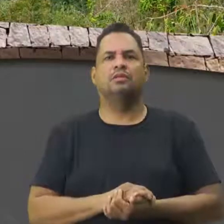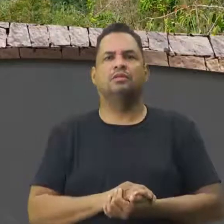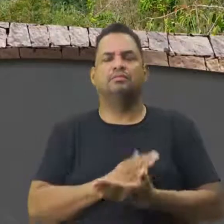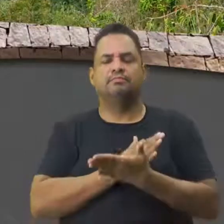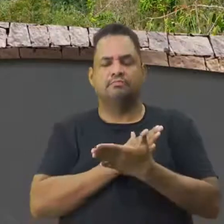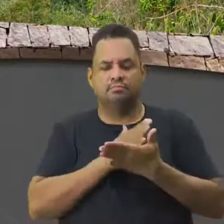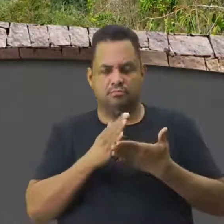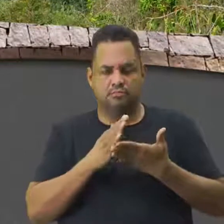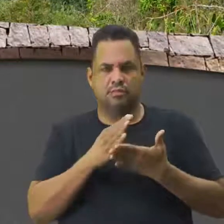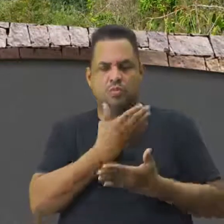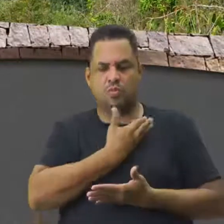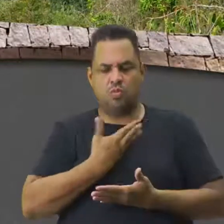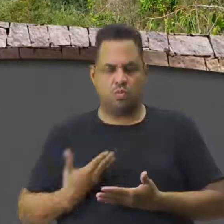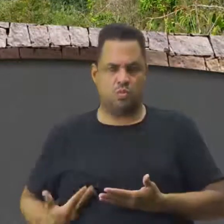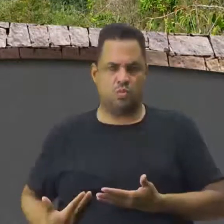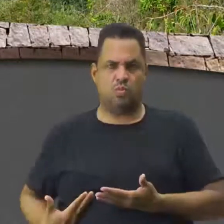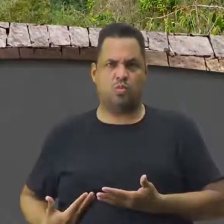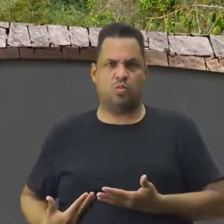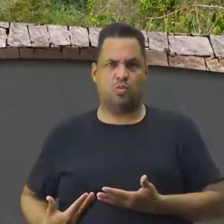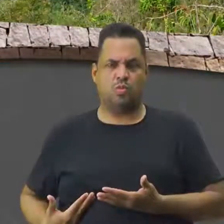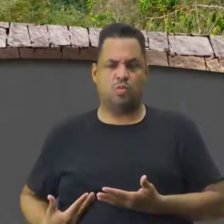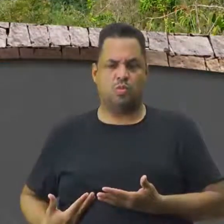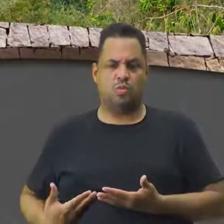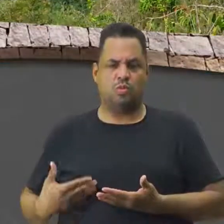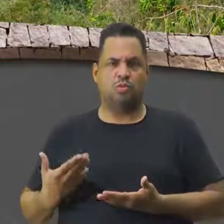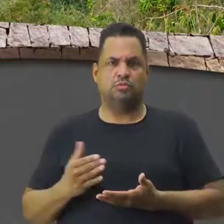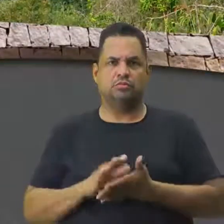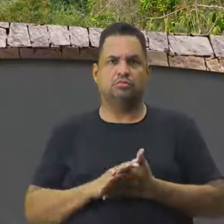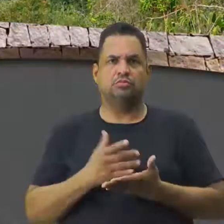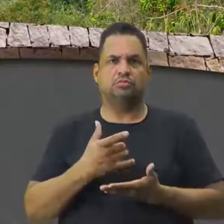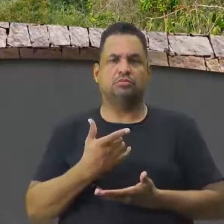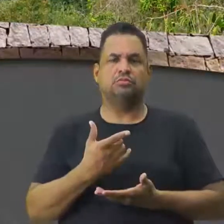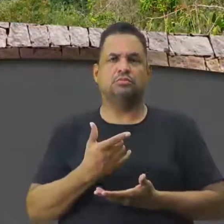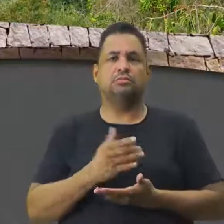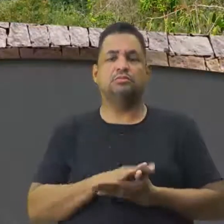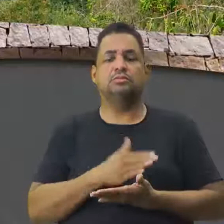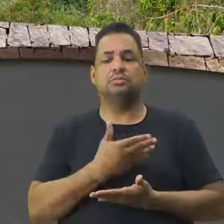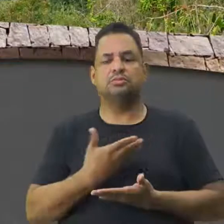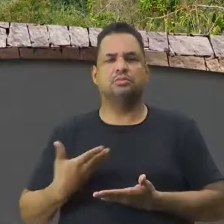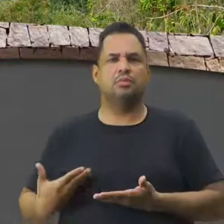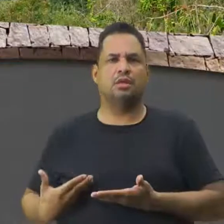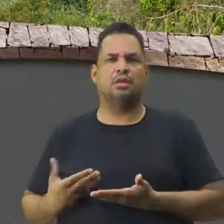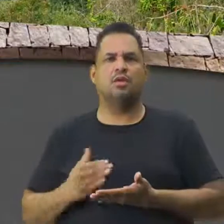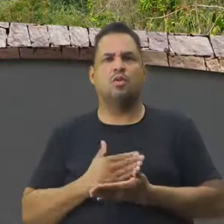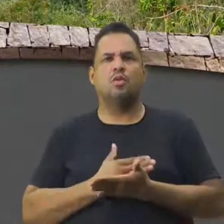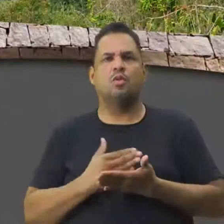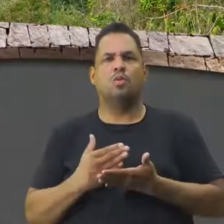começa o governo federal, como teve muito desemprego no garimpo, e estava tendo o processo de